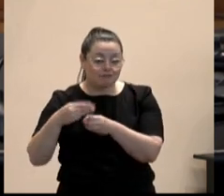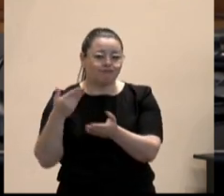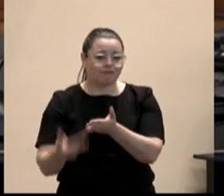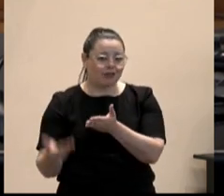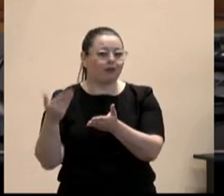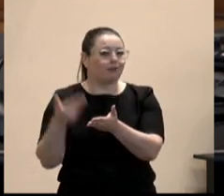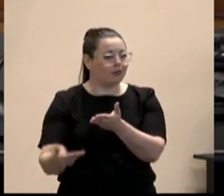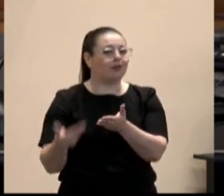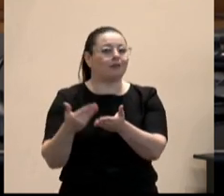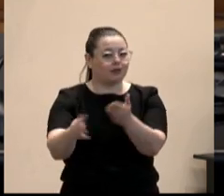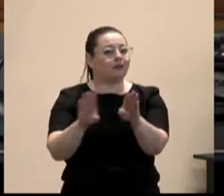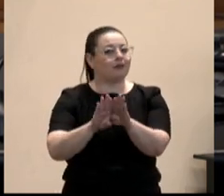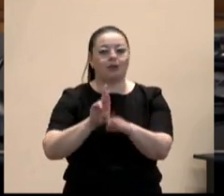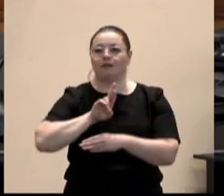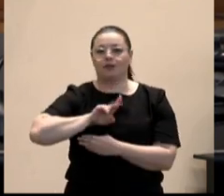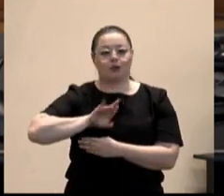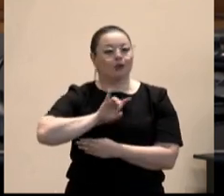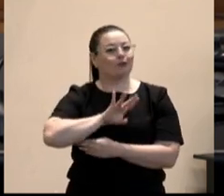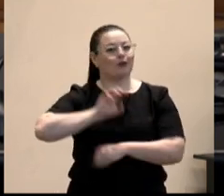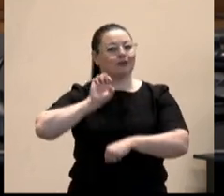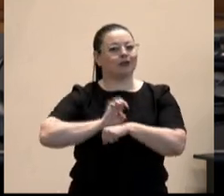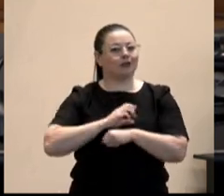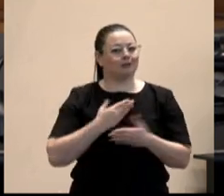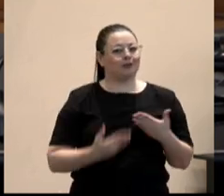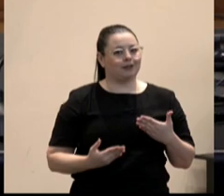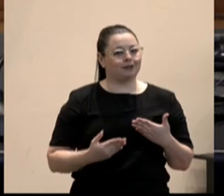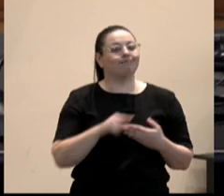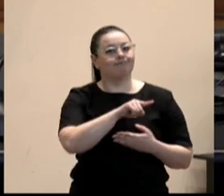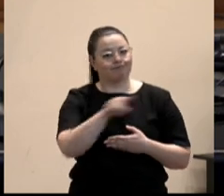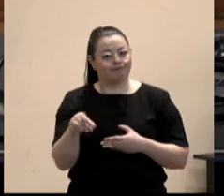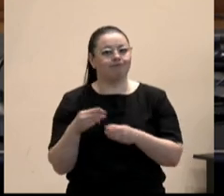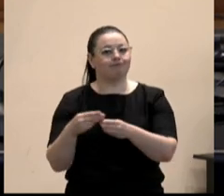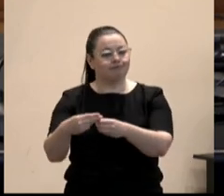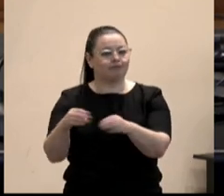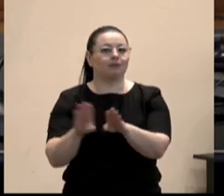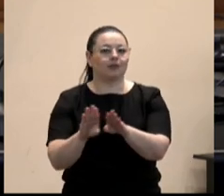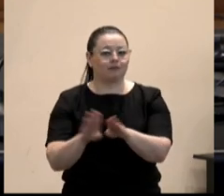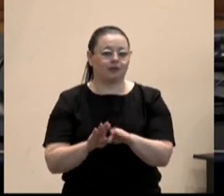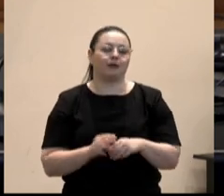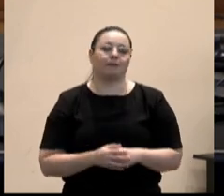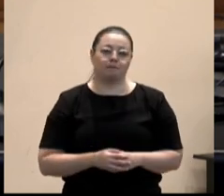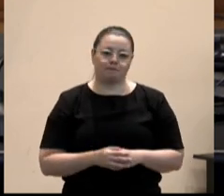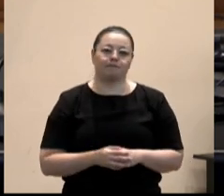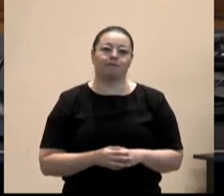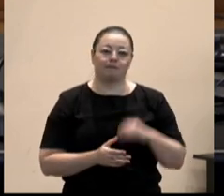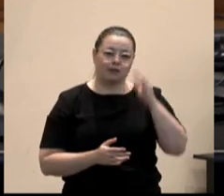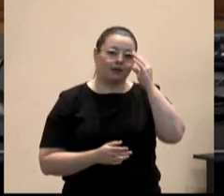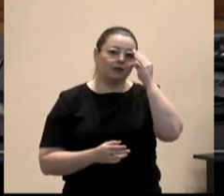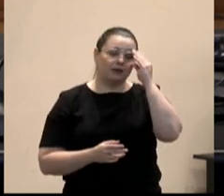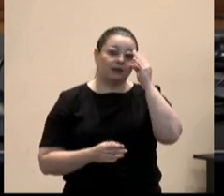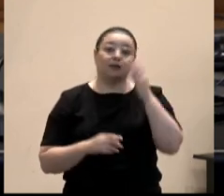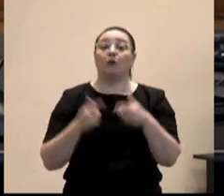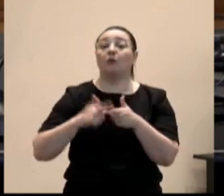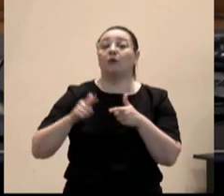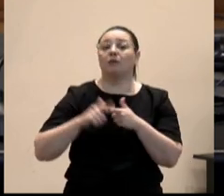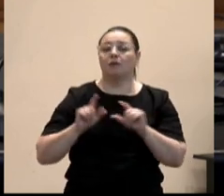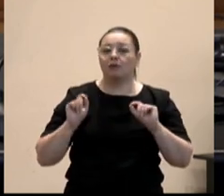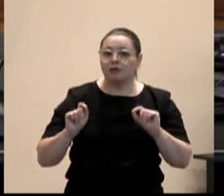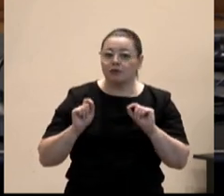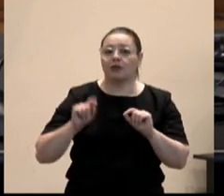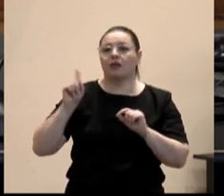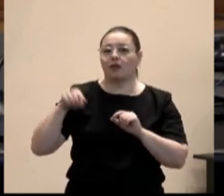o Estado que perde. Então, a renúncia fiscal é um grande mal na União, nos